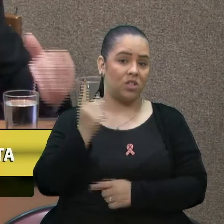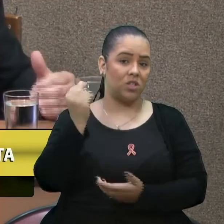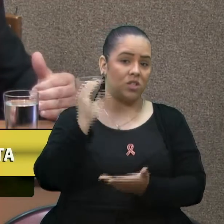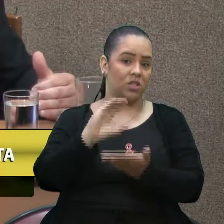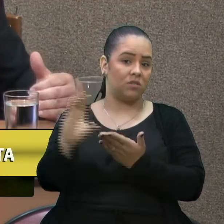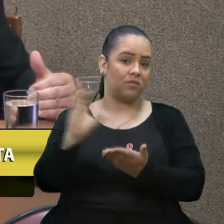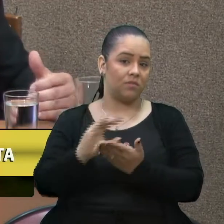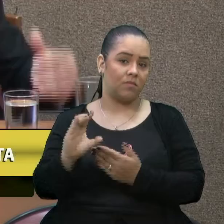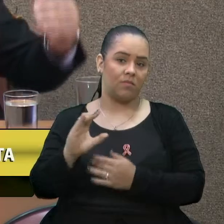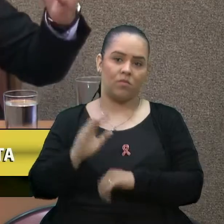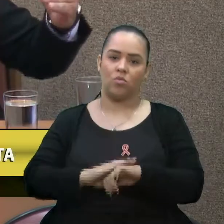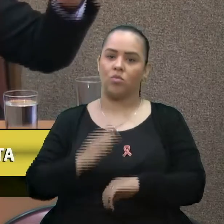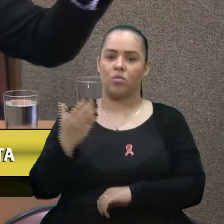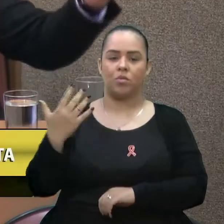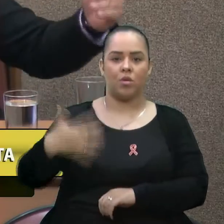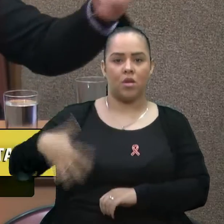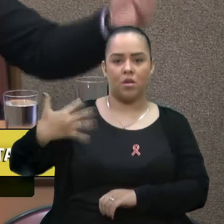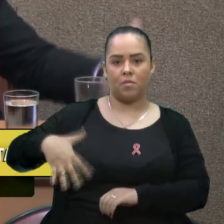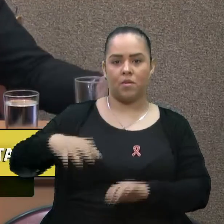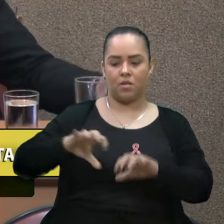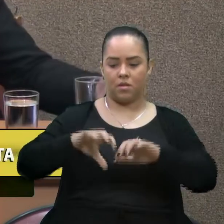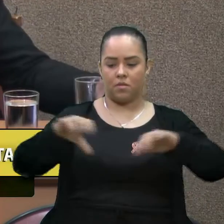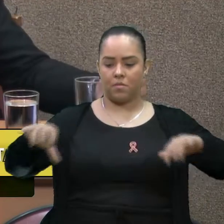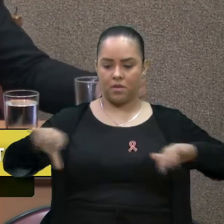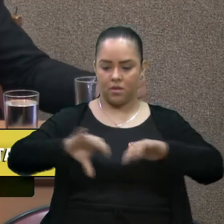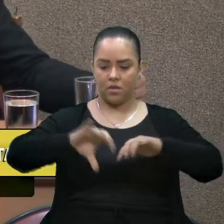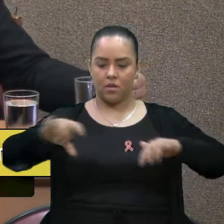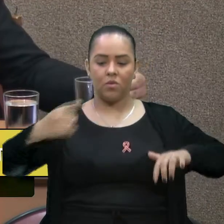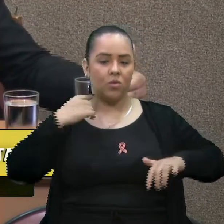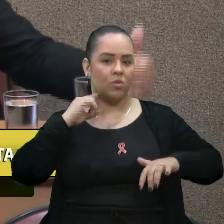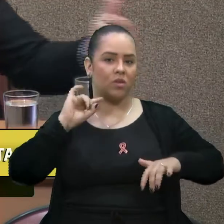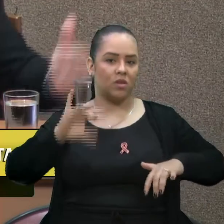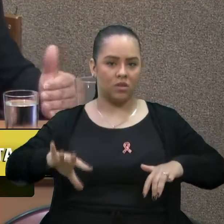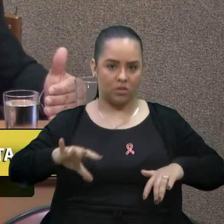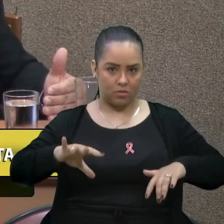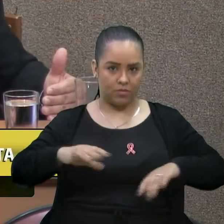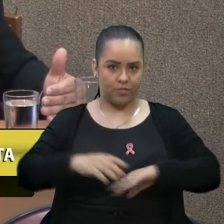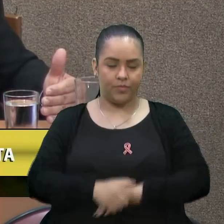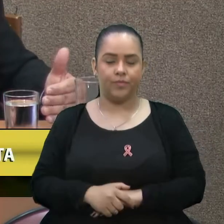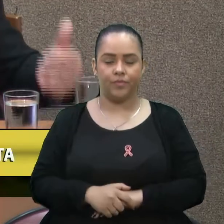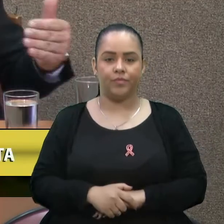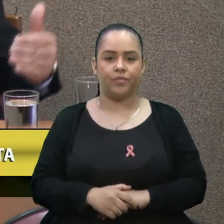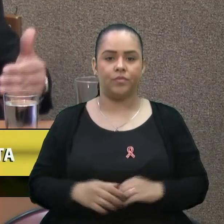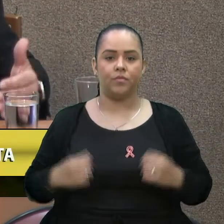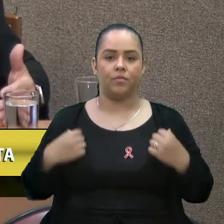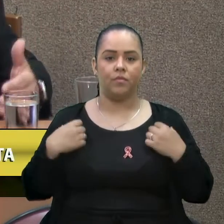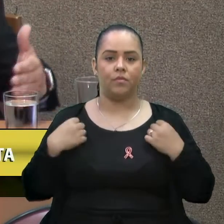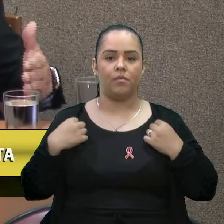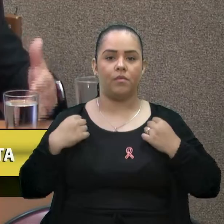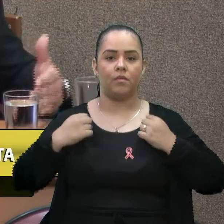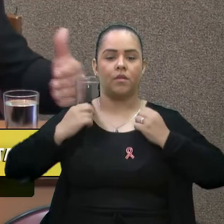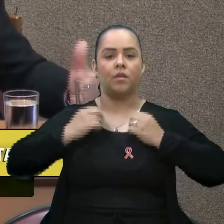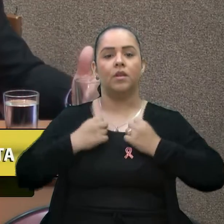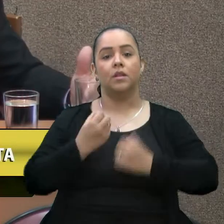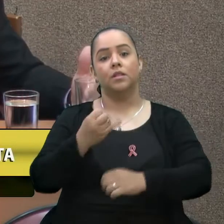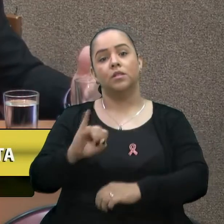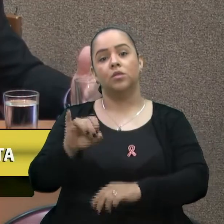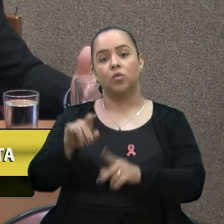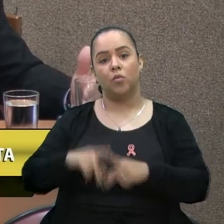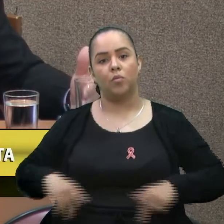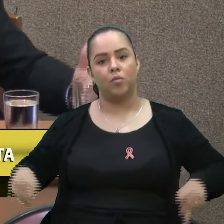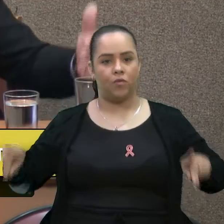muito alto na questão da separação do lixo. Ou seja, se a população separasse o